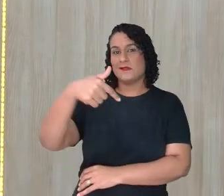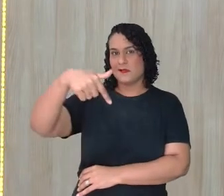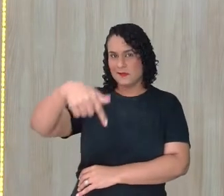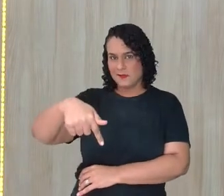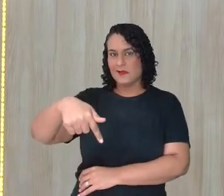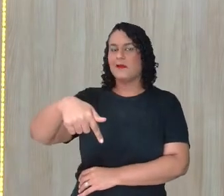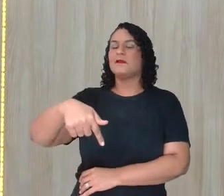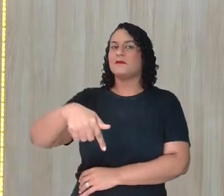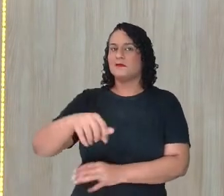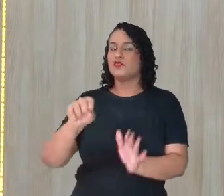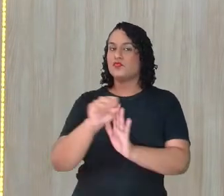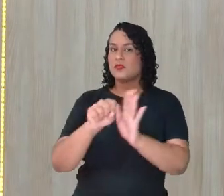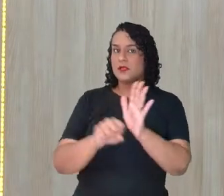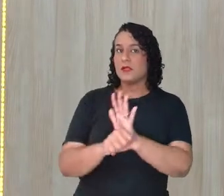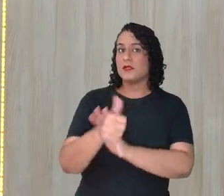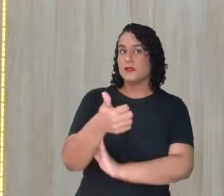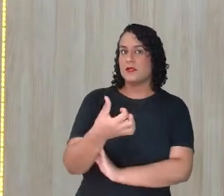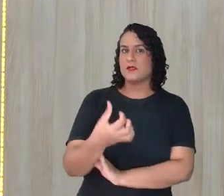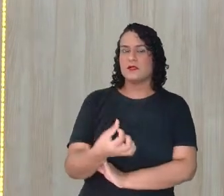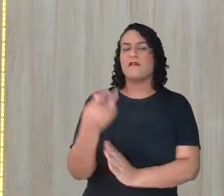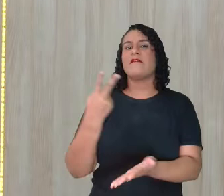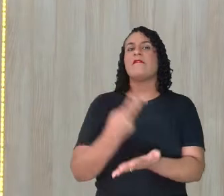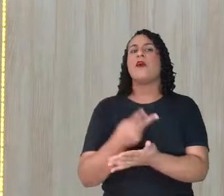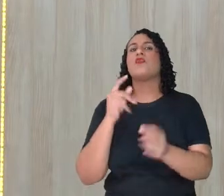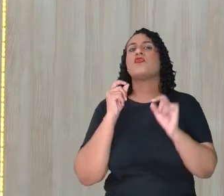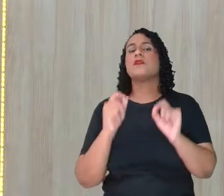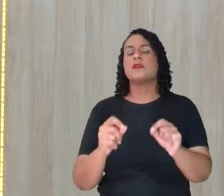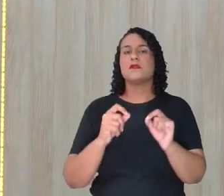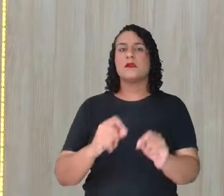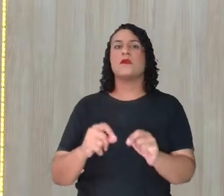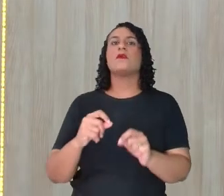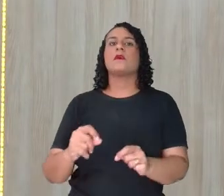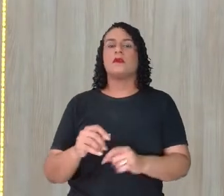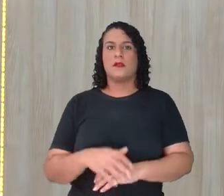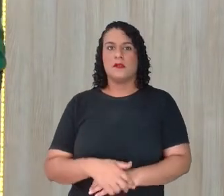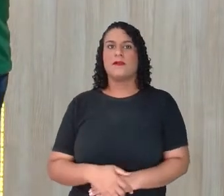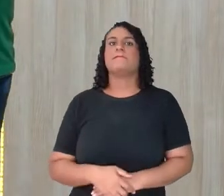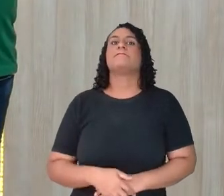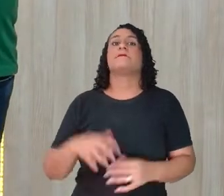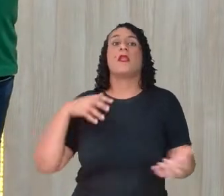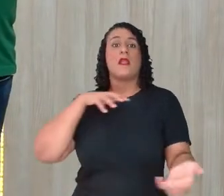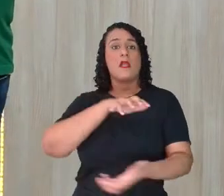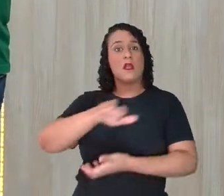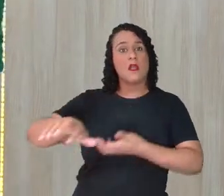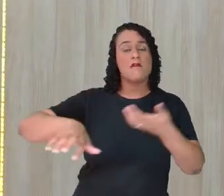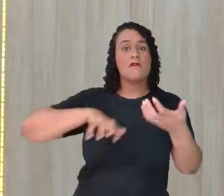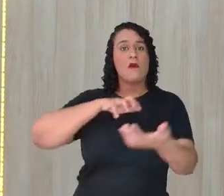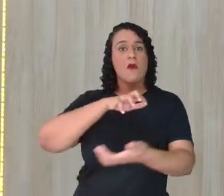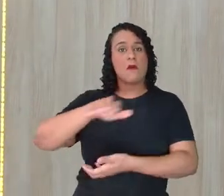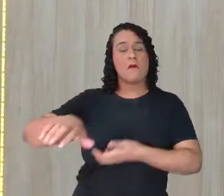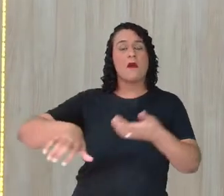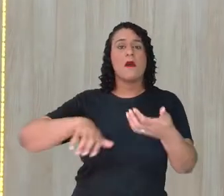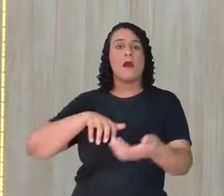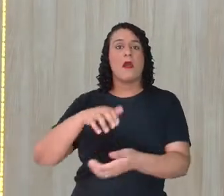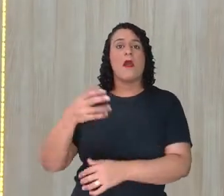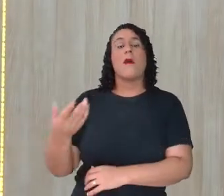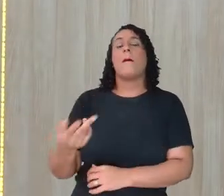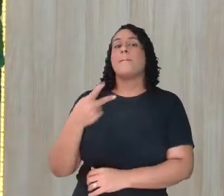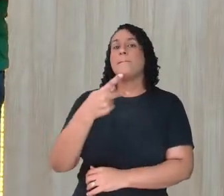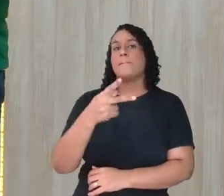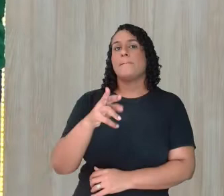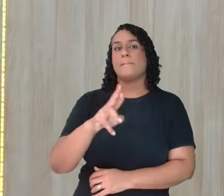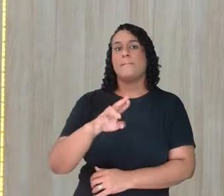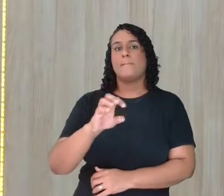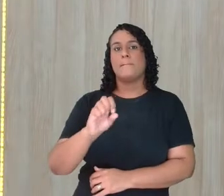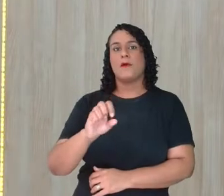1517, aí, século XVI, vai ocorrer um episódio chamado de Reforma Protestante. Então, lá na